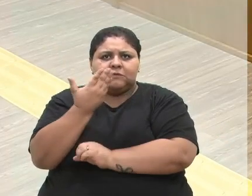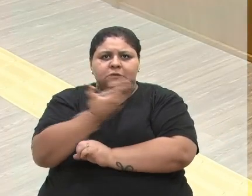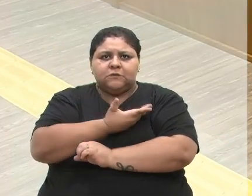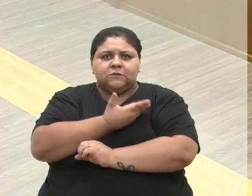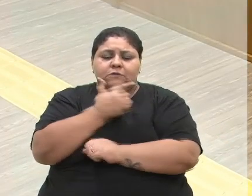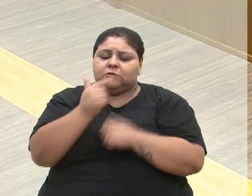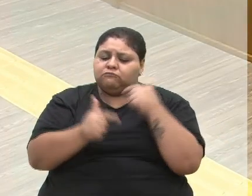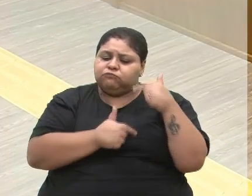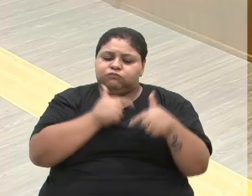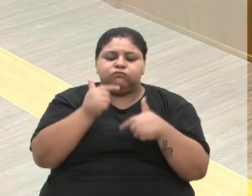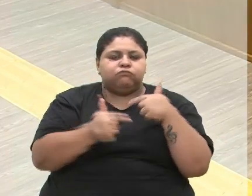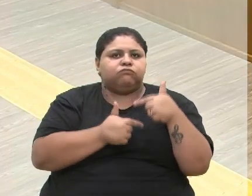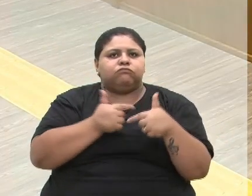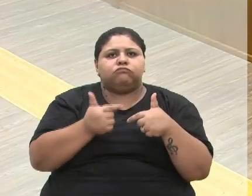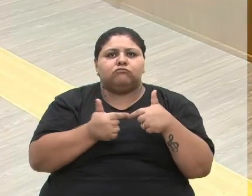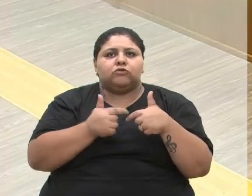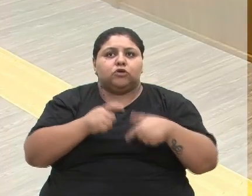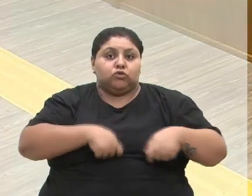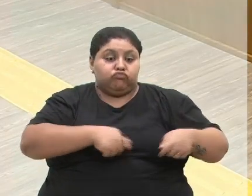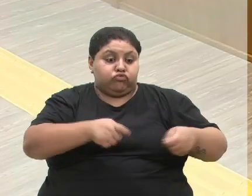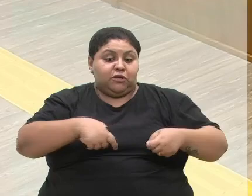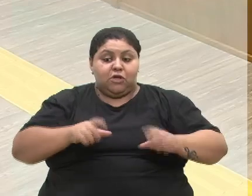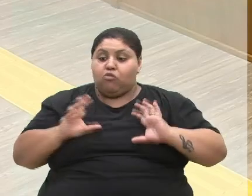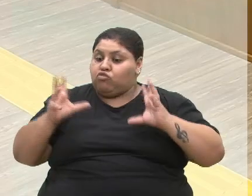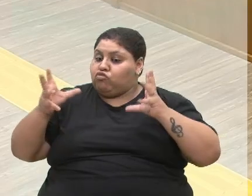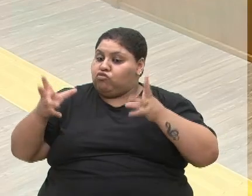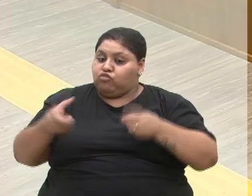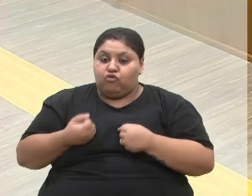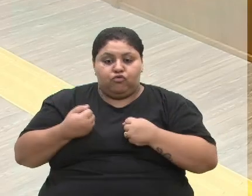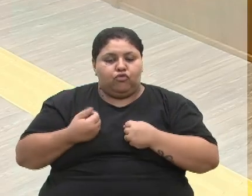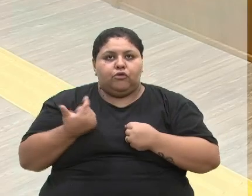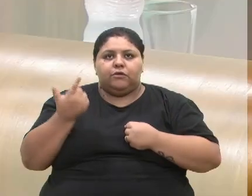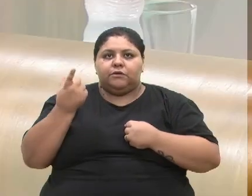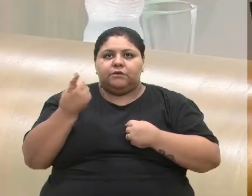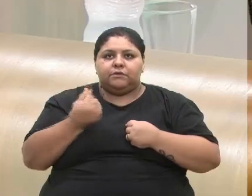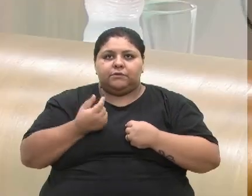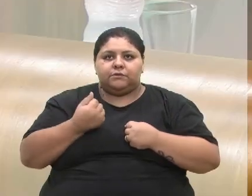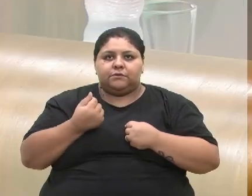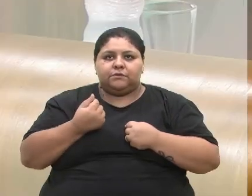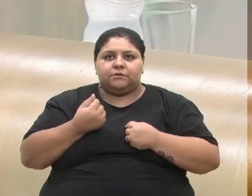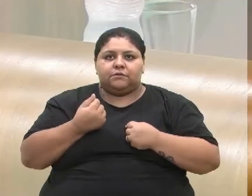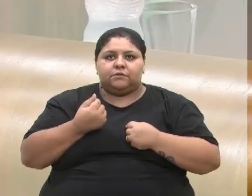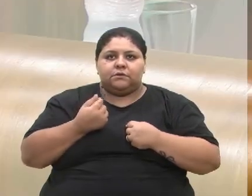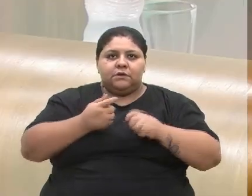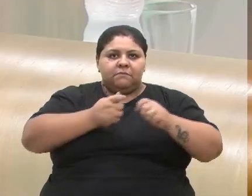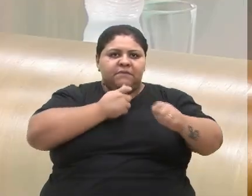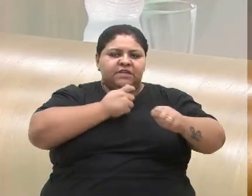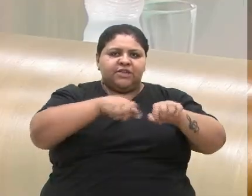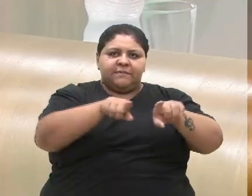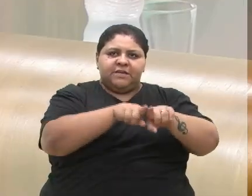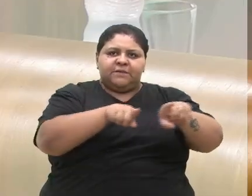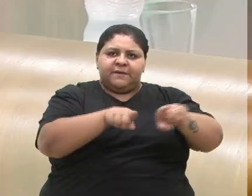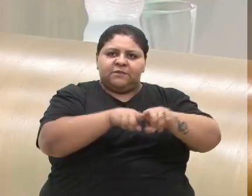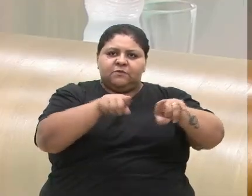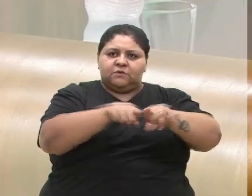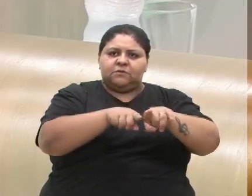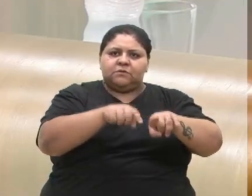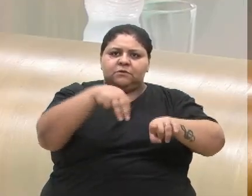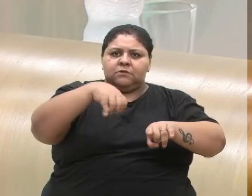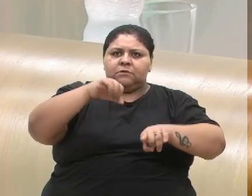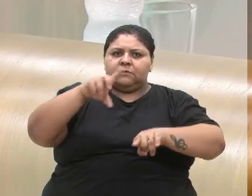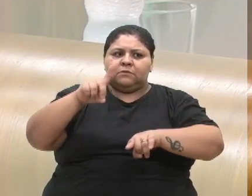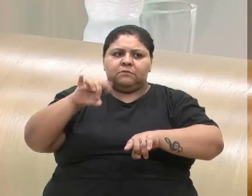trabalhando nessa questão. Nós gastamos tudo que tinha de recurso para a mídia ano passado aqui e o resultado não foi bom.